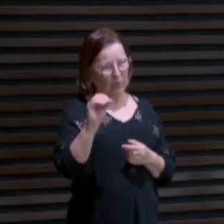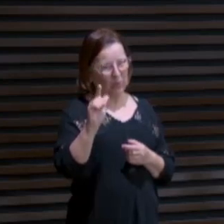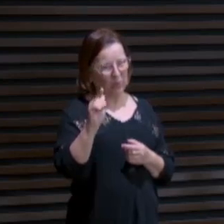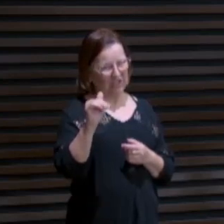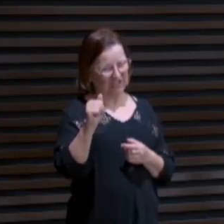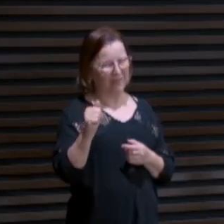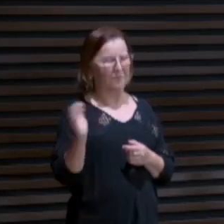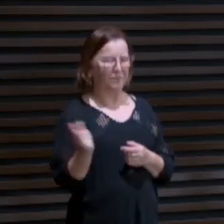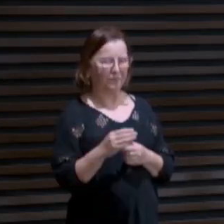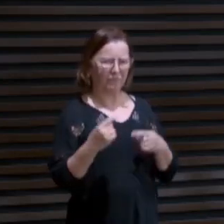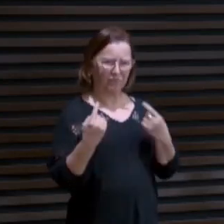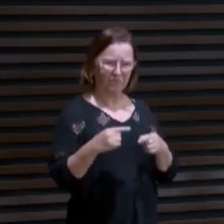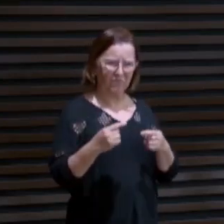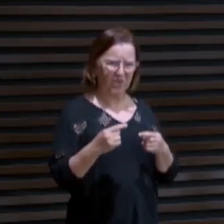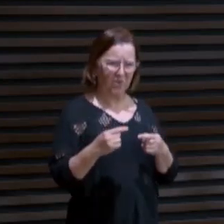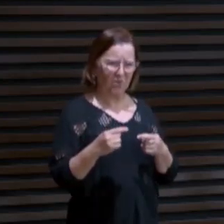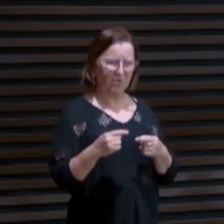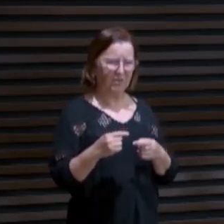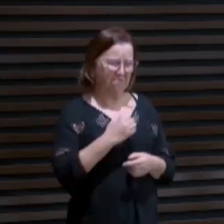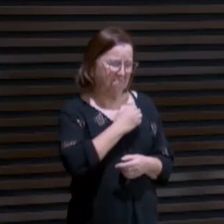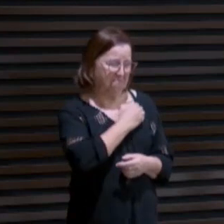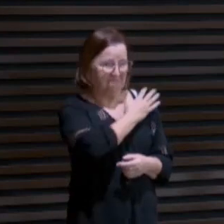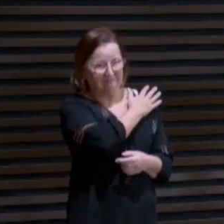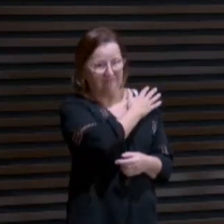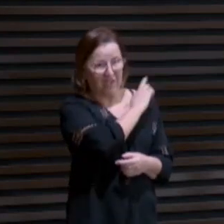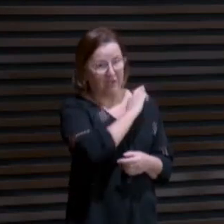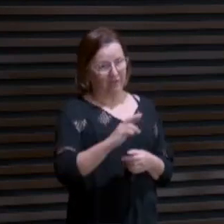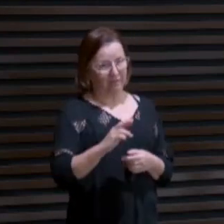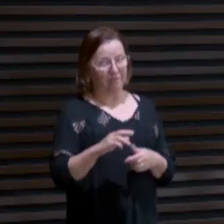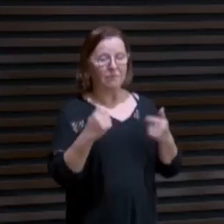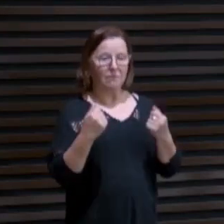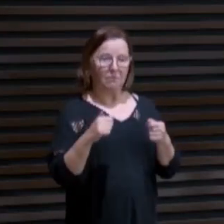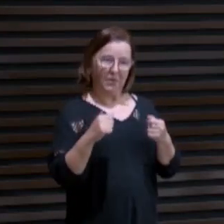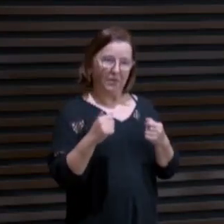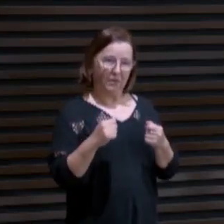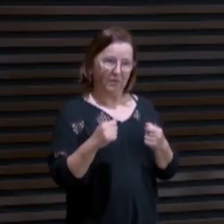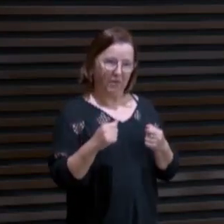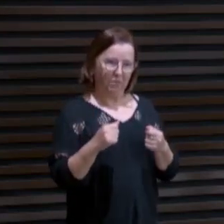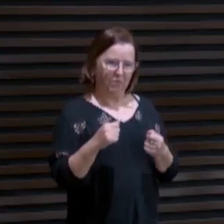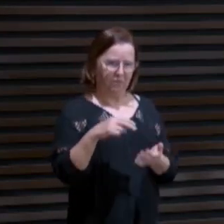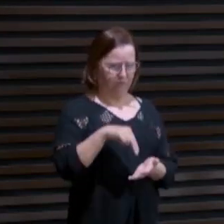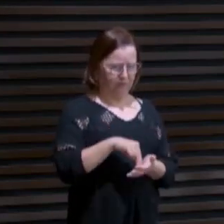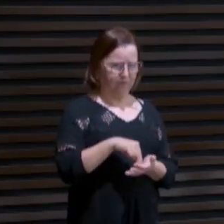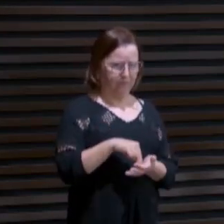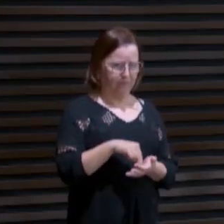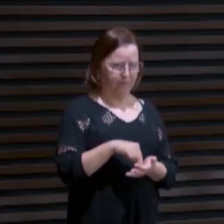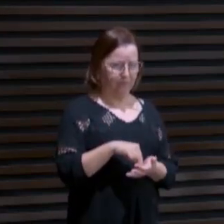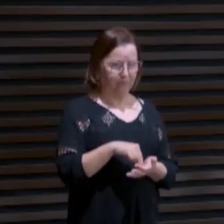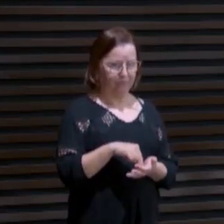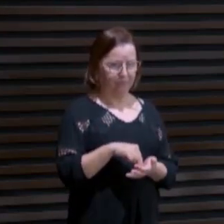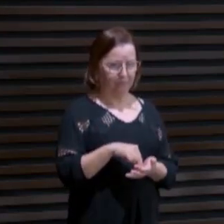discriminação religiosa e outros males. Nós temos que tomar posição. E calar-se